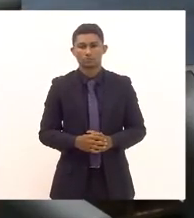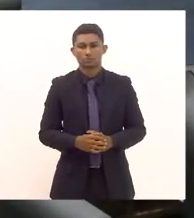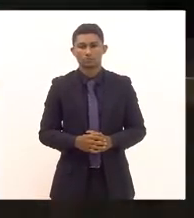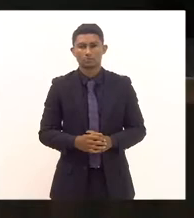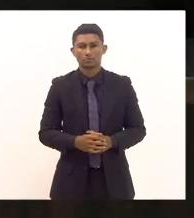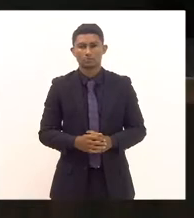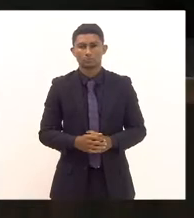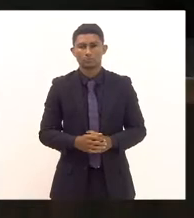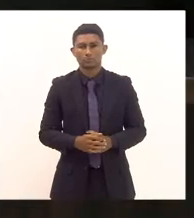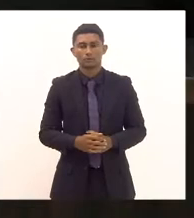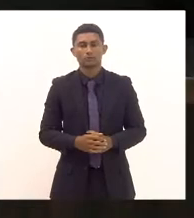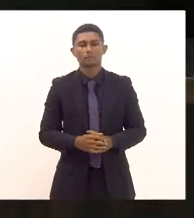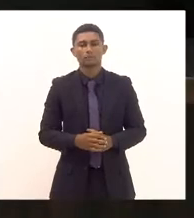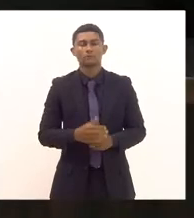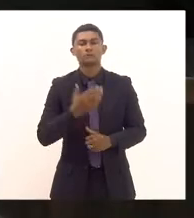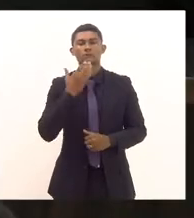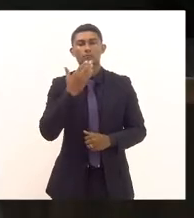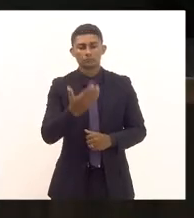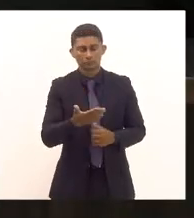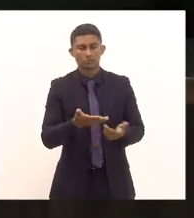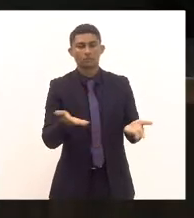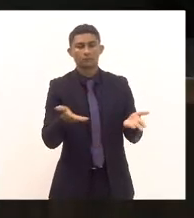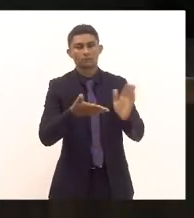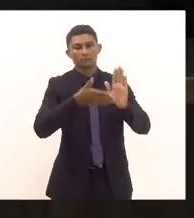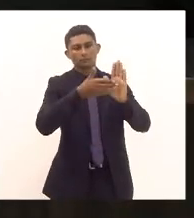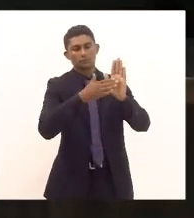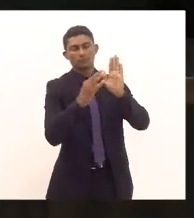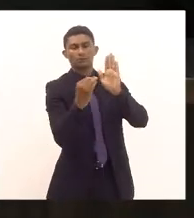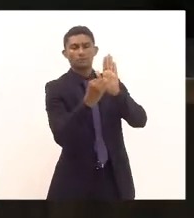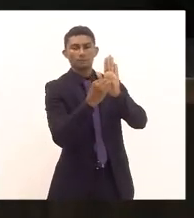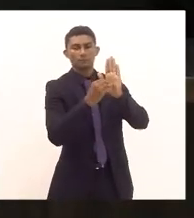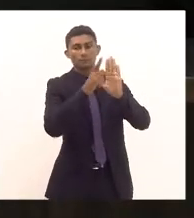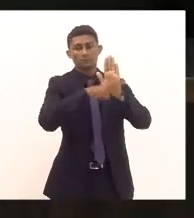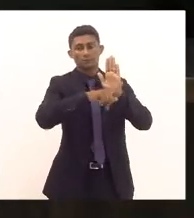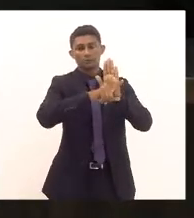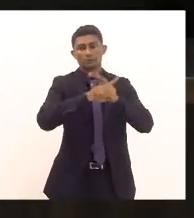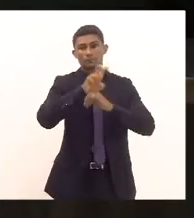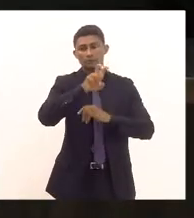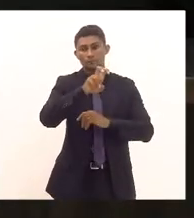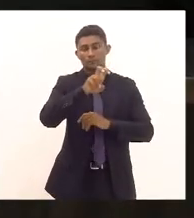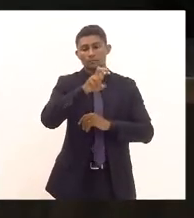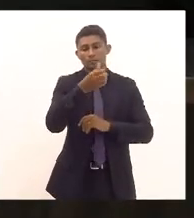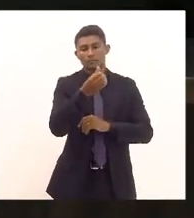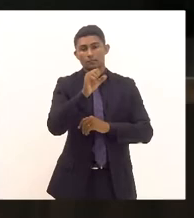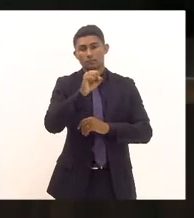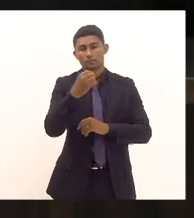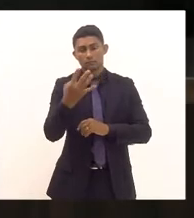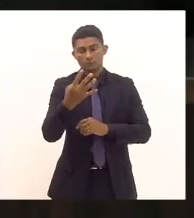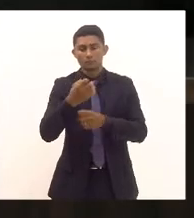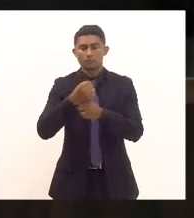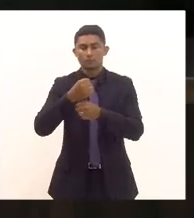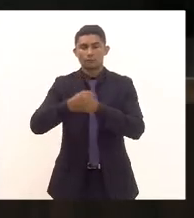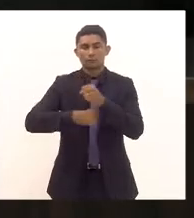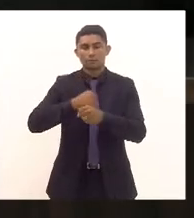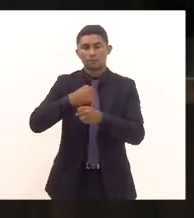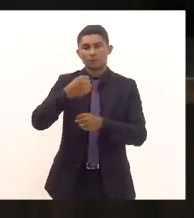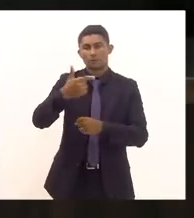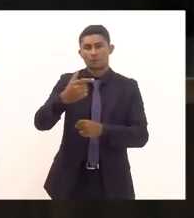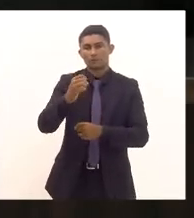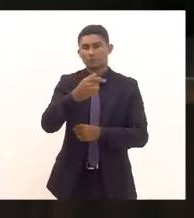e a sobre a mesa requerimento é que a inclusão na ordem do dia do projeto de lei 5684 de 22